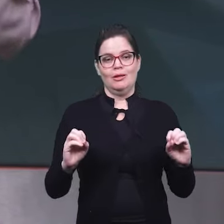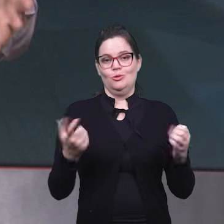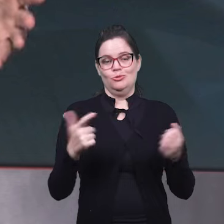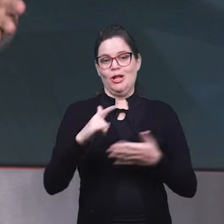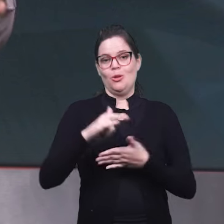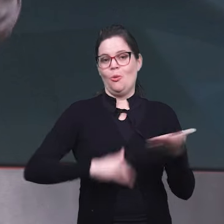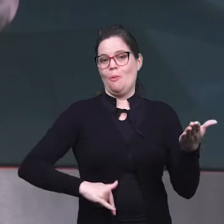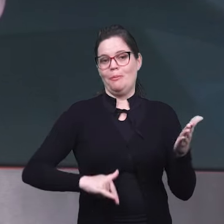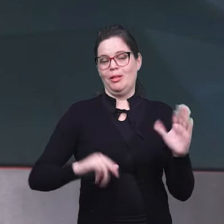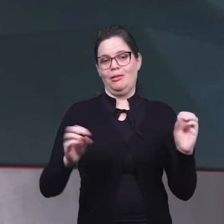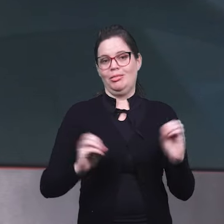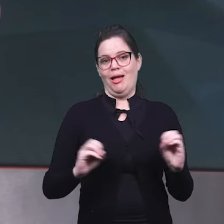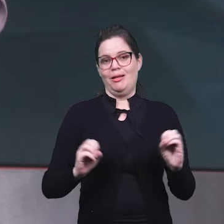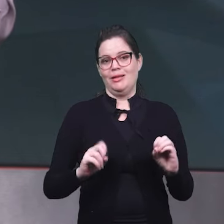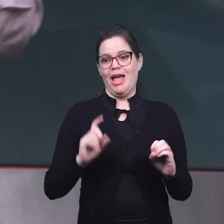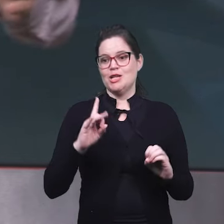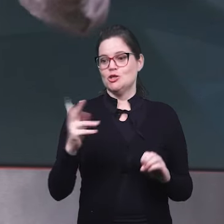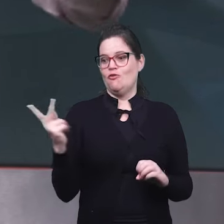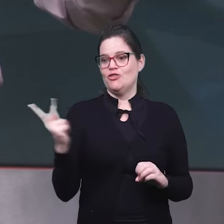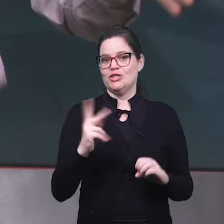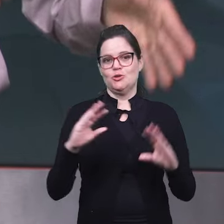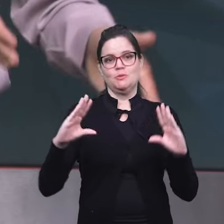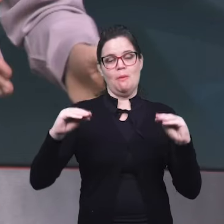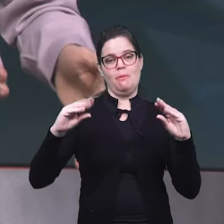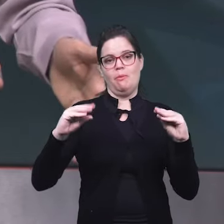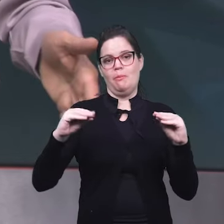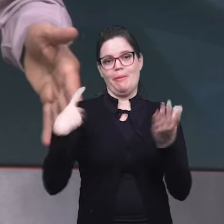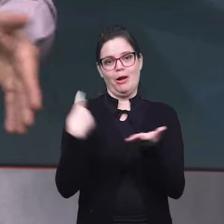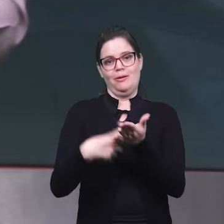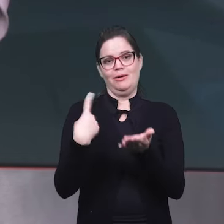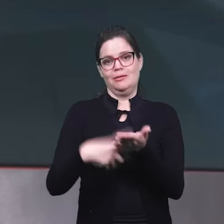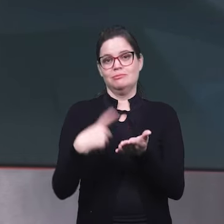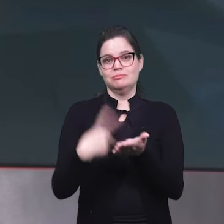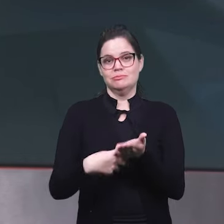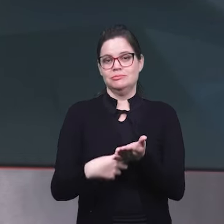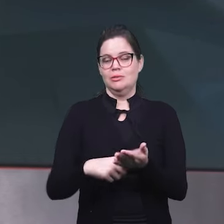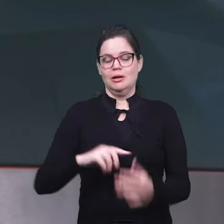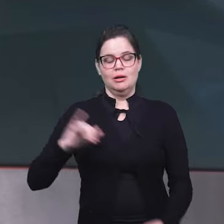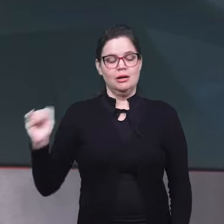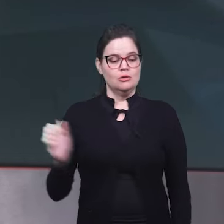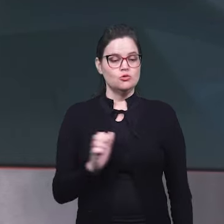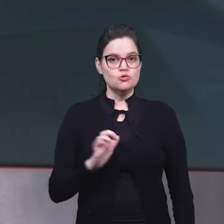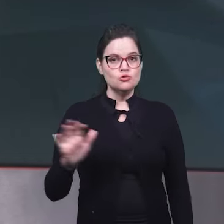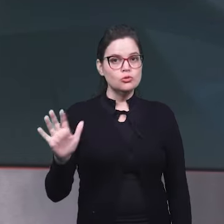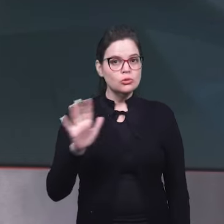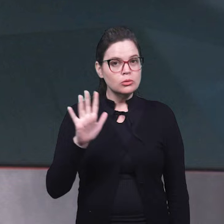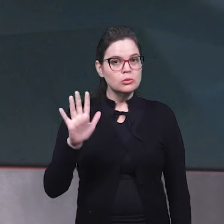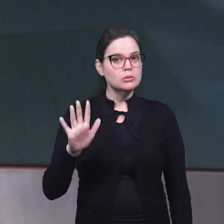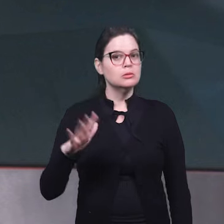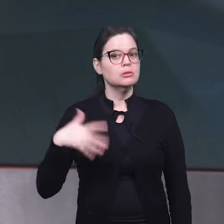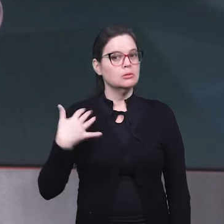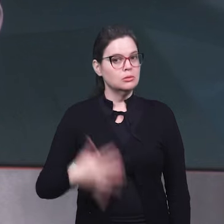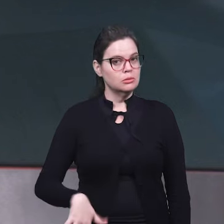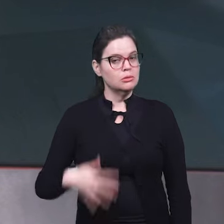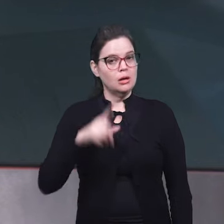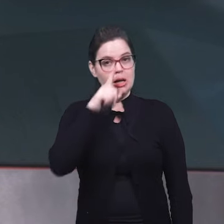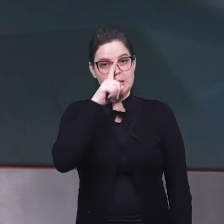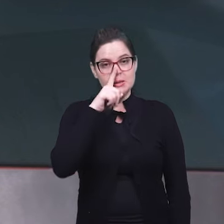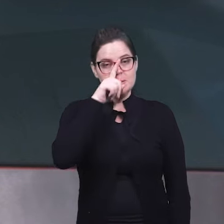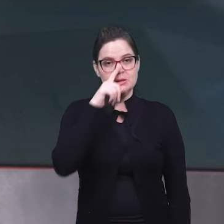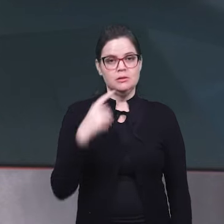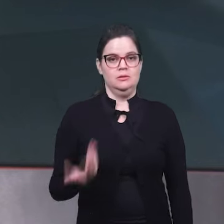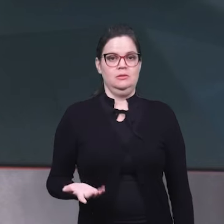registro em lugar nenhum. É você e a pessoa, né? É um juro muito alto. Se